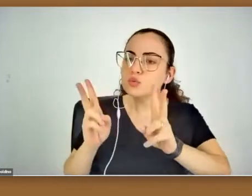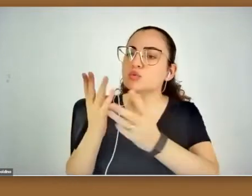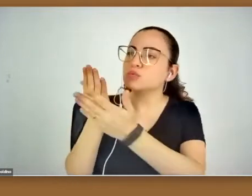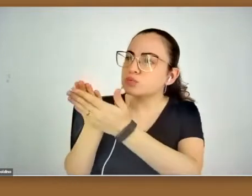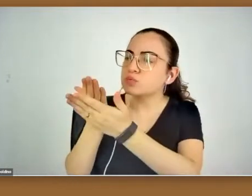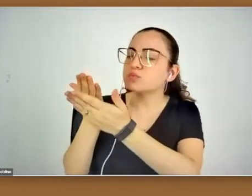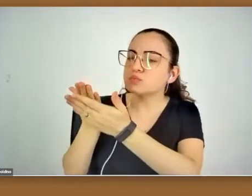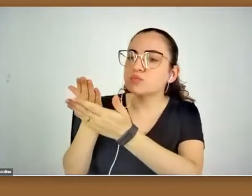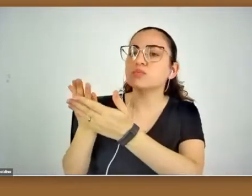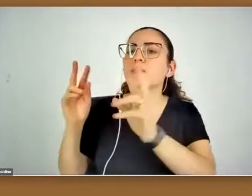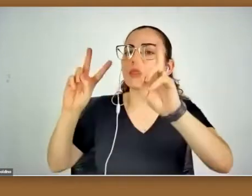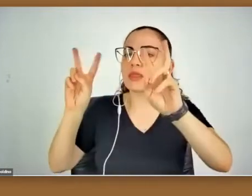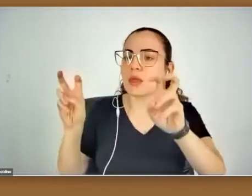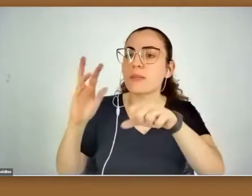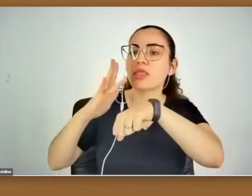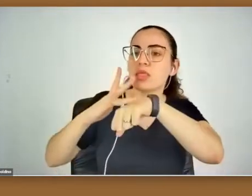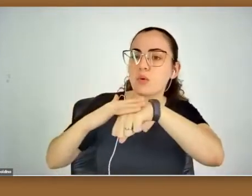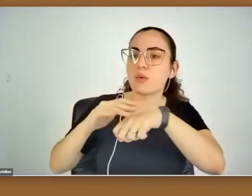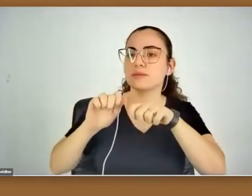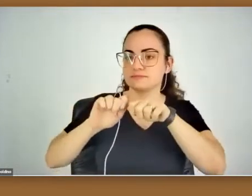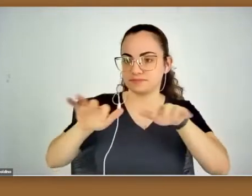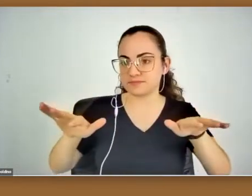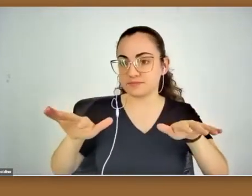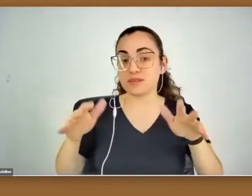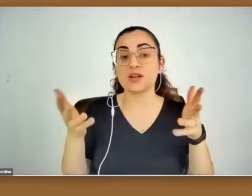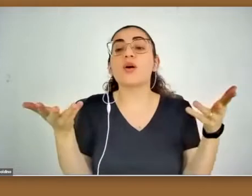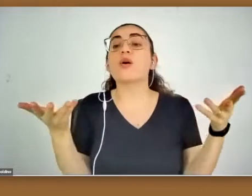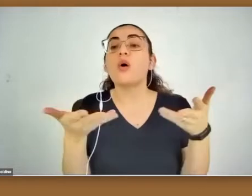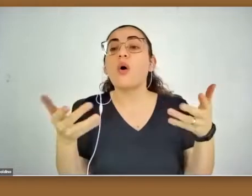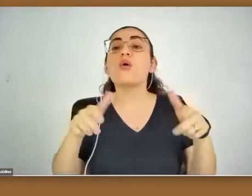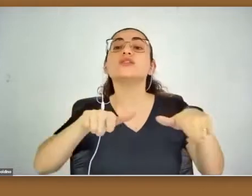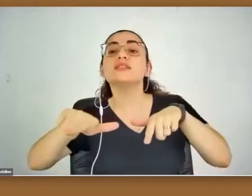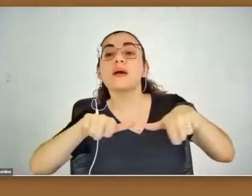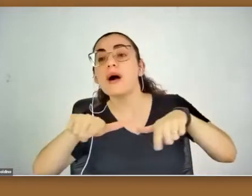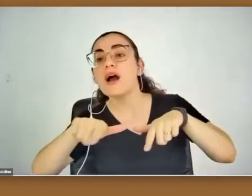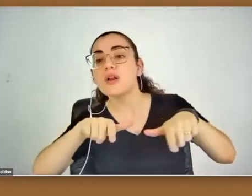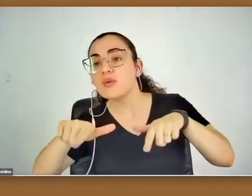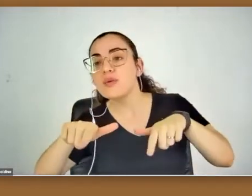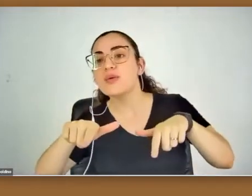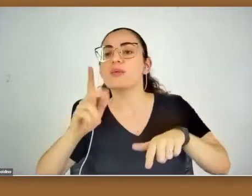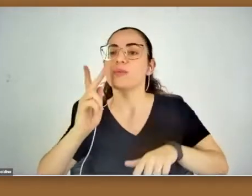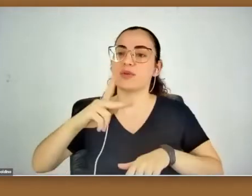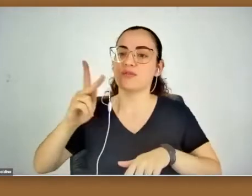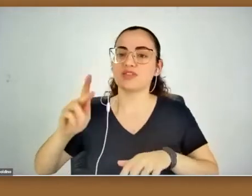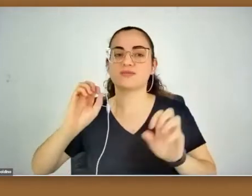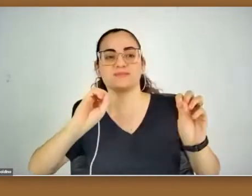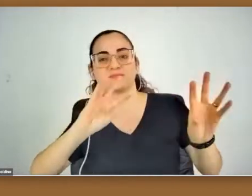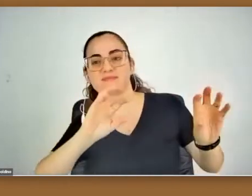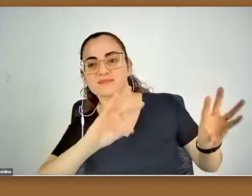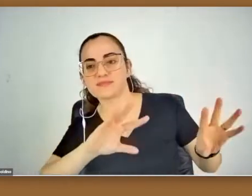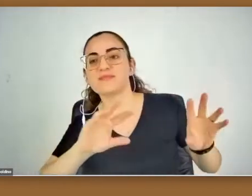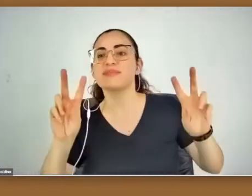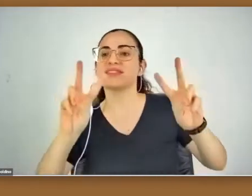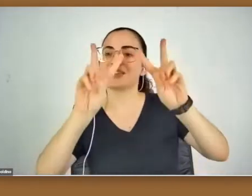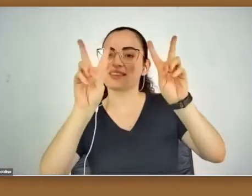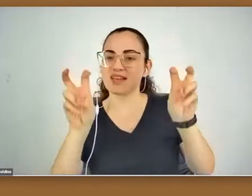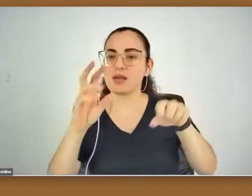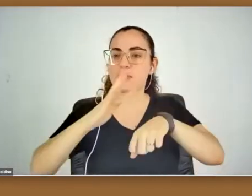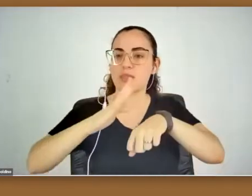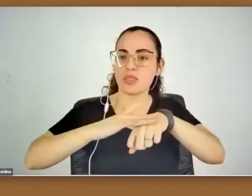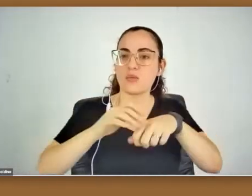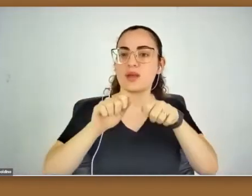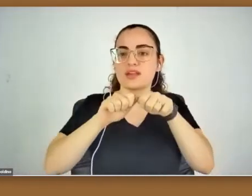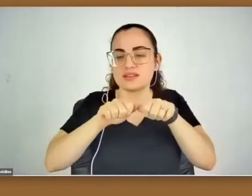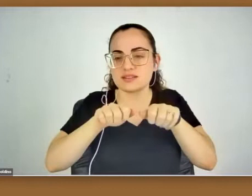eu dou aula tanto de epidemiologia quanto de saúde pública, nos cursos de medicina, odontologia e terapia